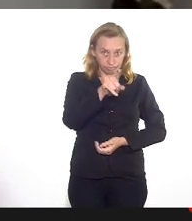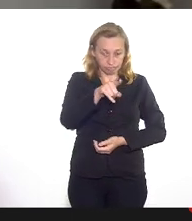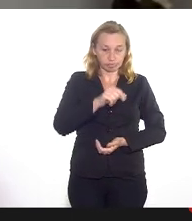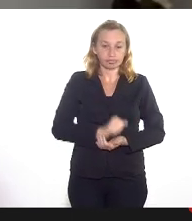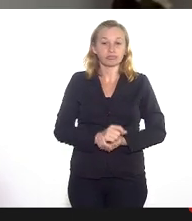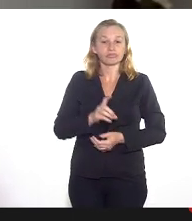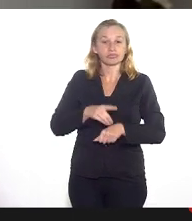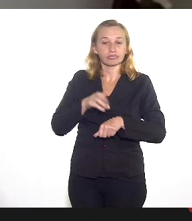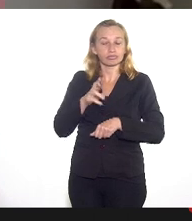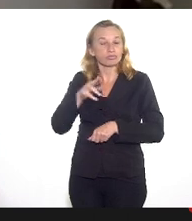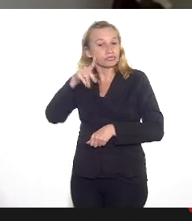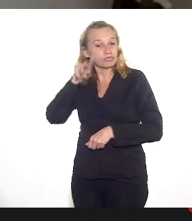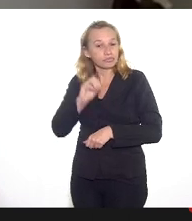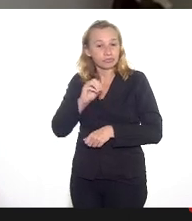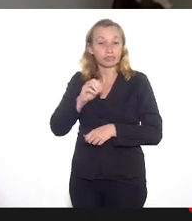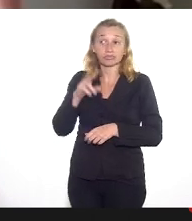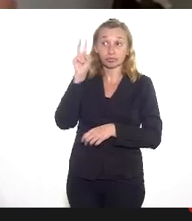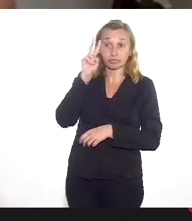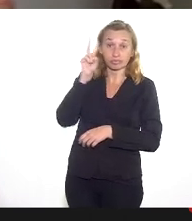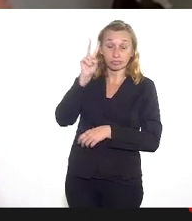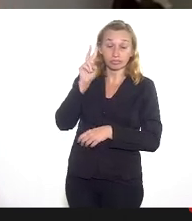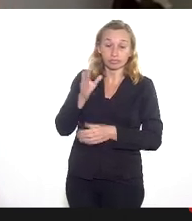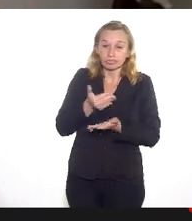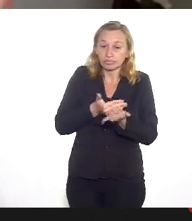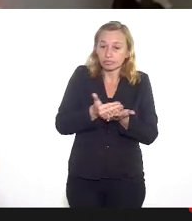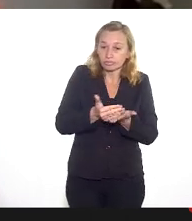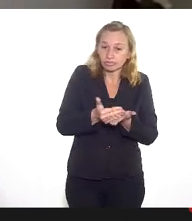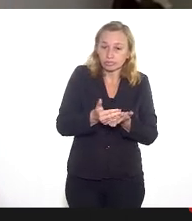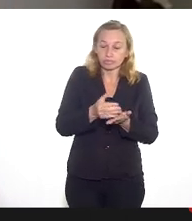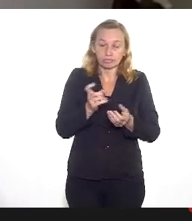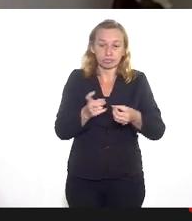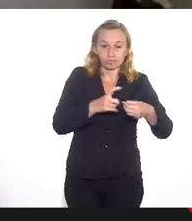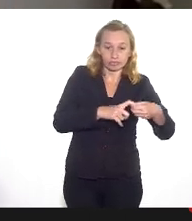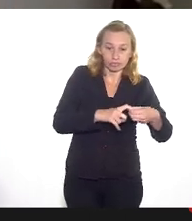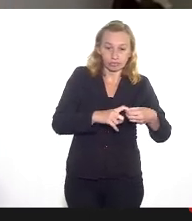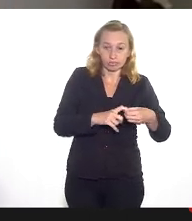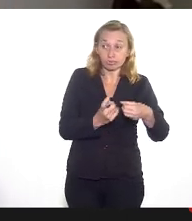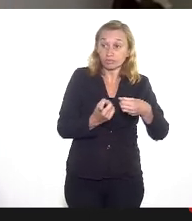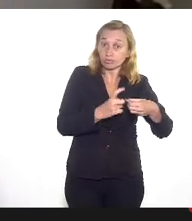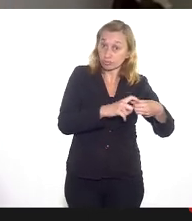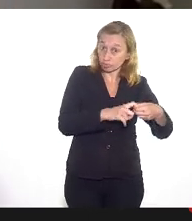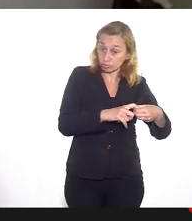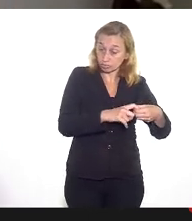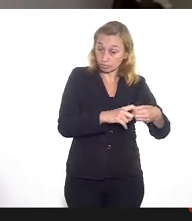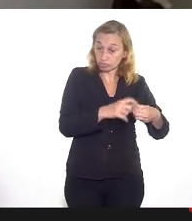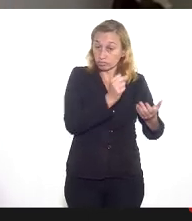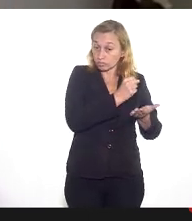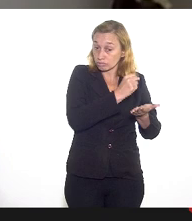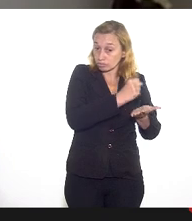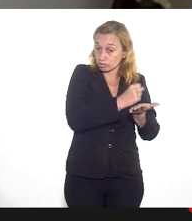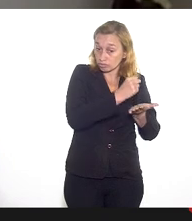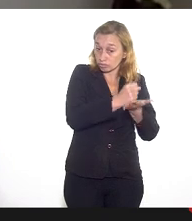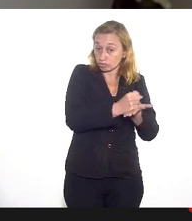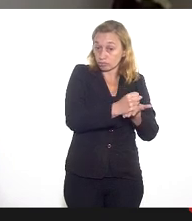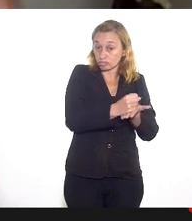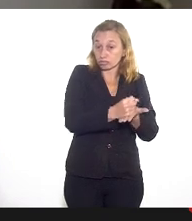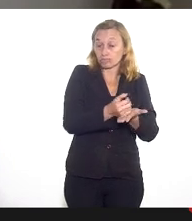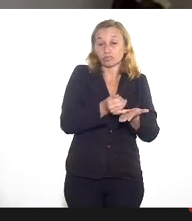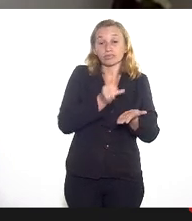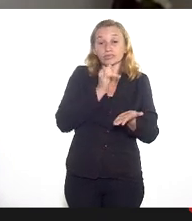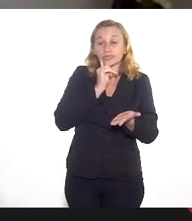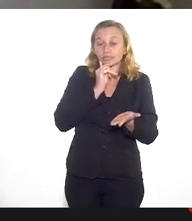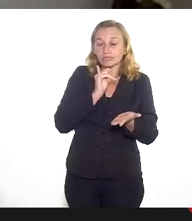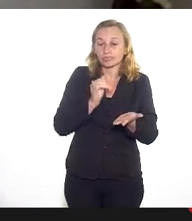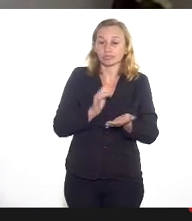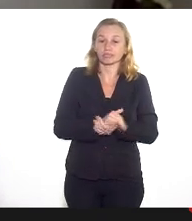doutor Paulo. É, lembrando, né, eu acho que o ponto de partida aqui é o consórcio. Né? Então, é o consórcio contratando, né, por exemplo, o